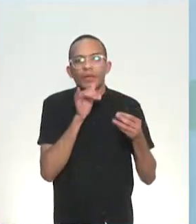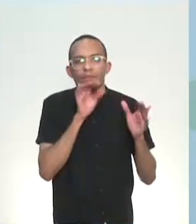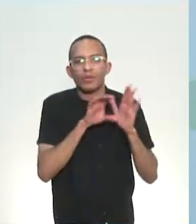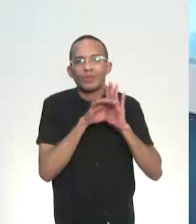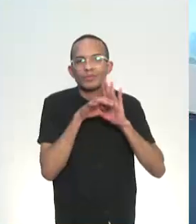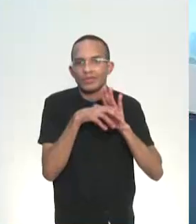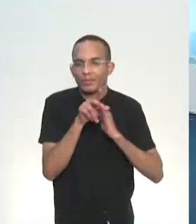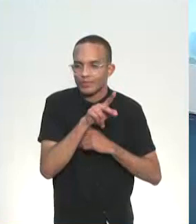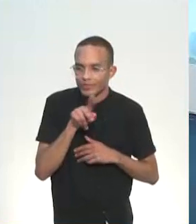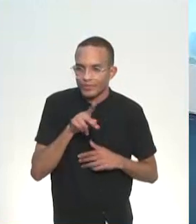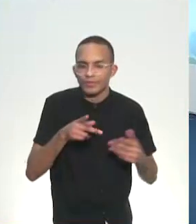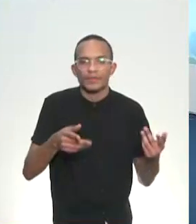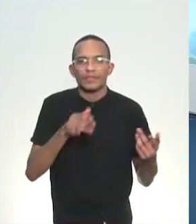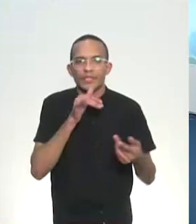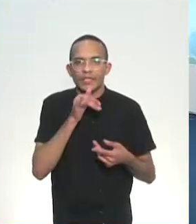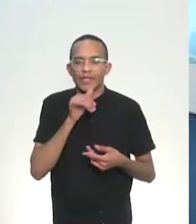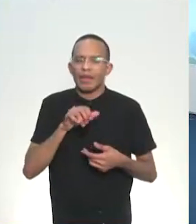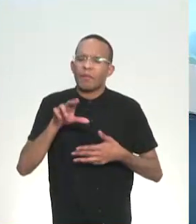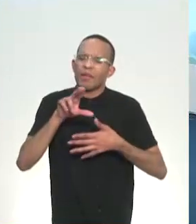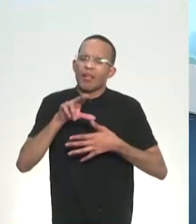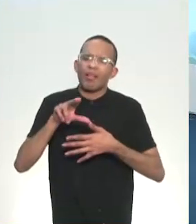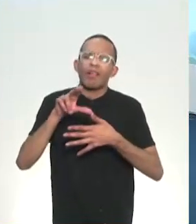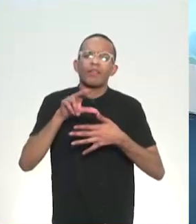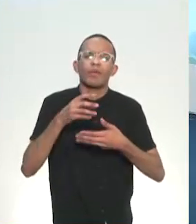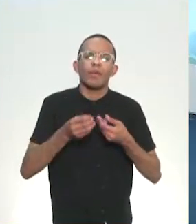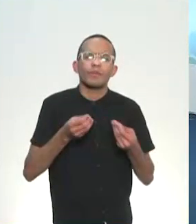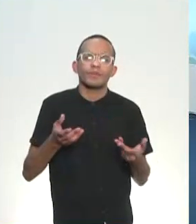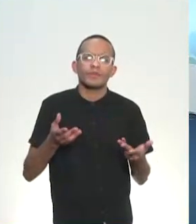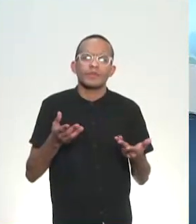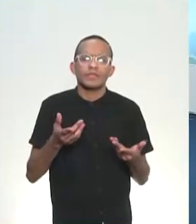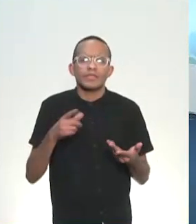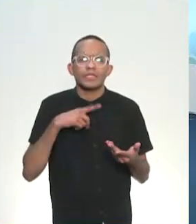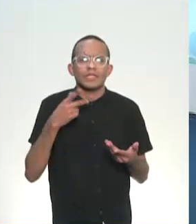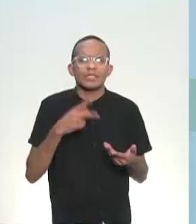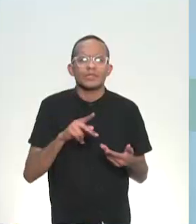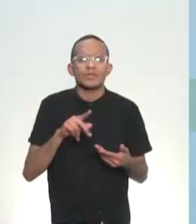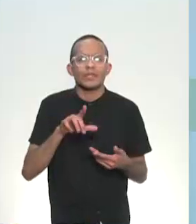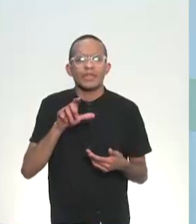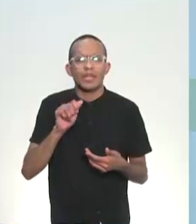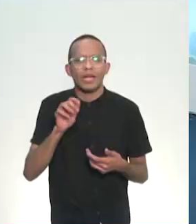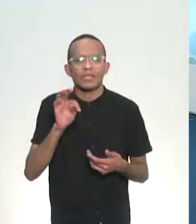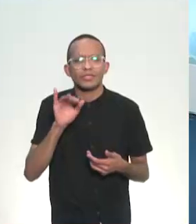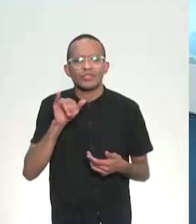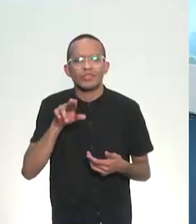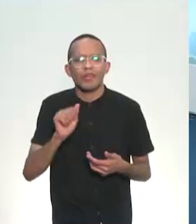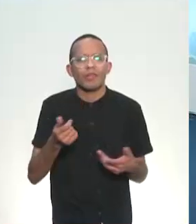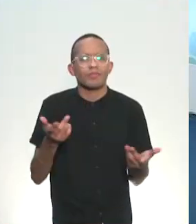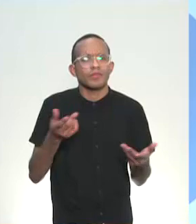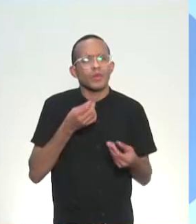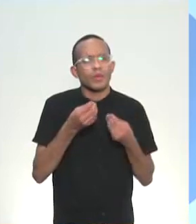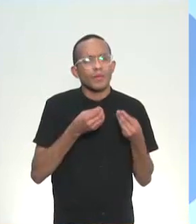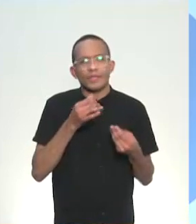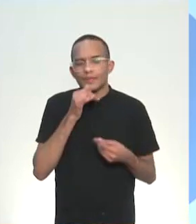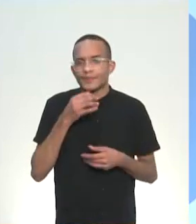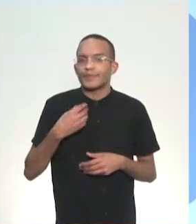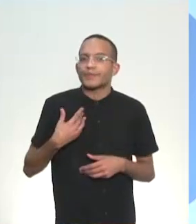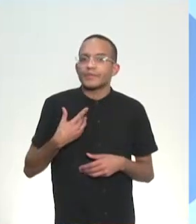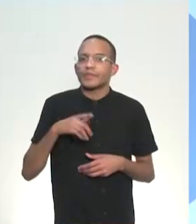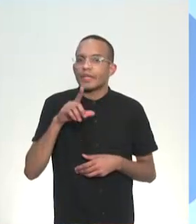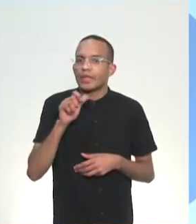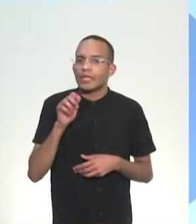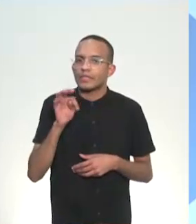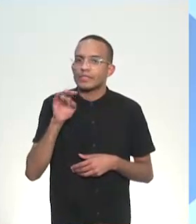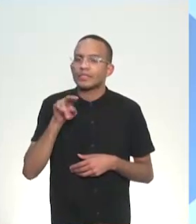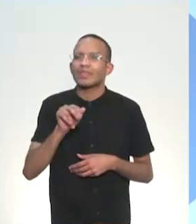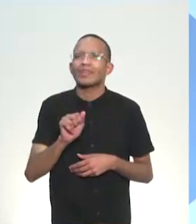professor. Conceito, América Latina. Então, da onde que vem latina nessa realidade, né? Latina, a